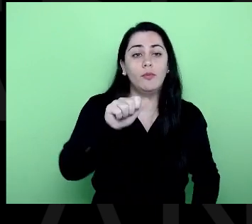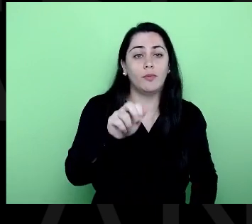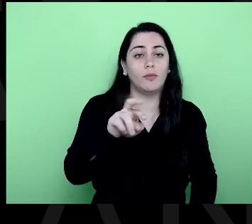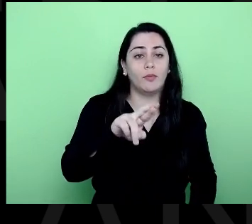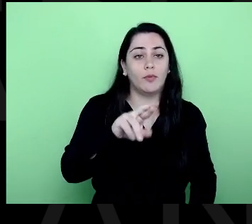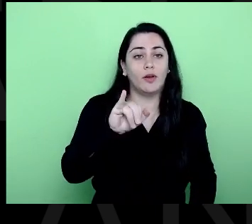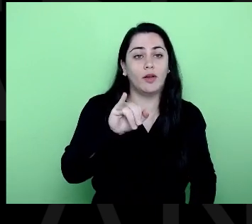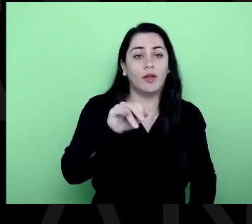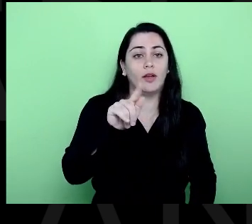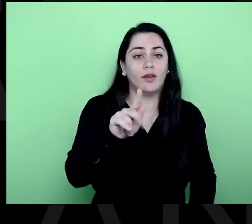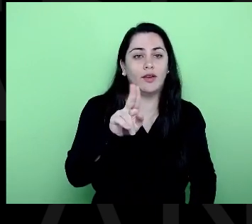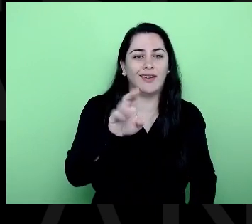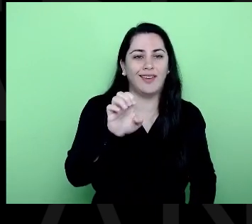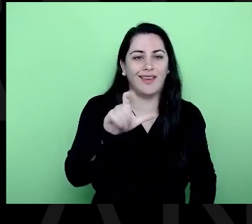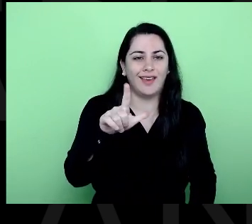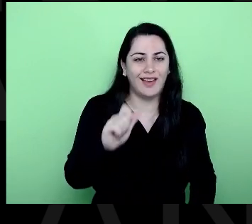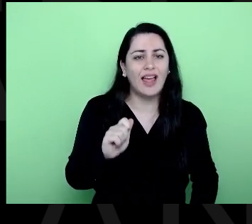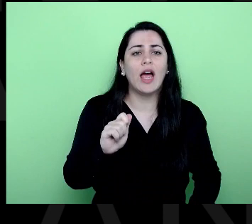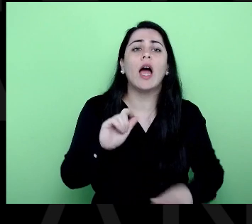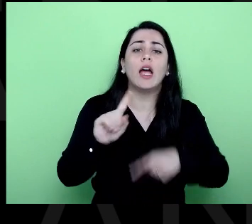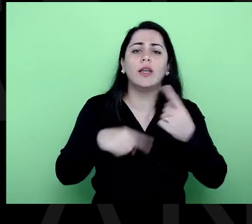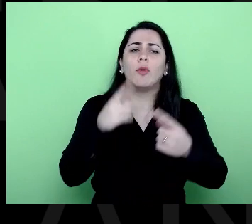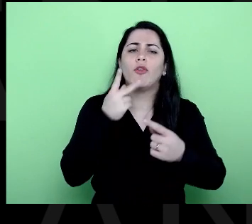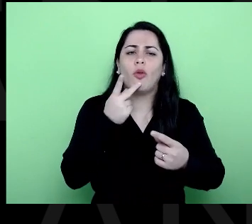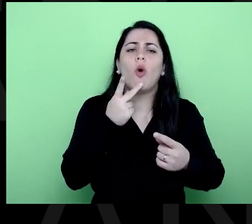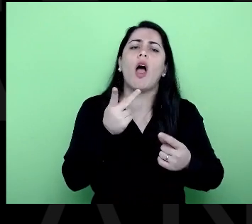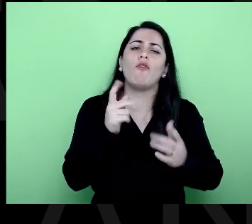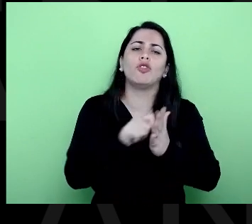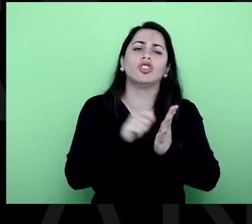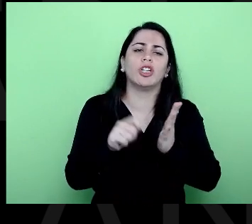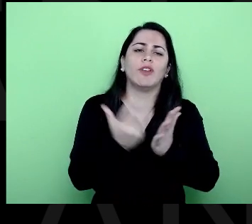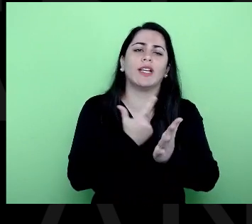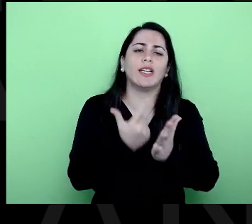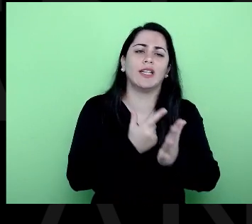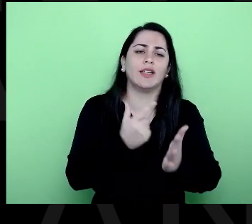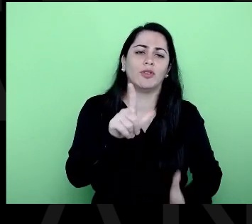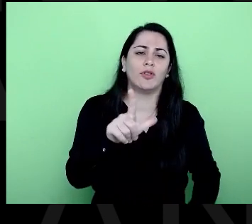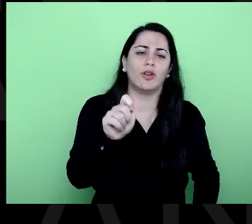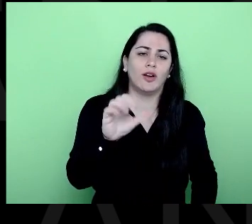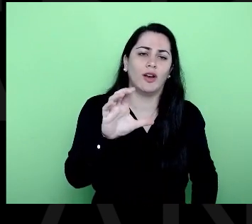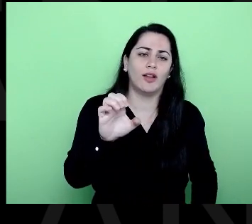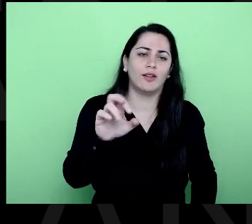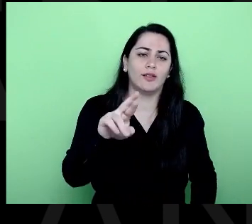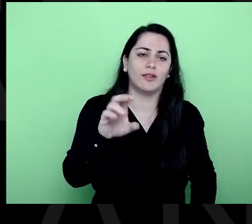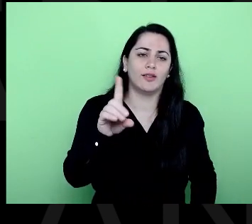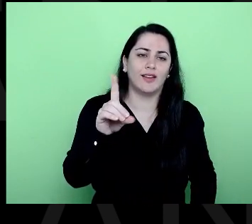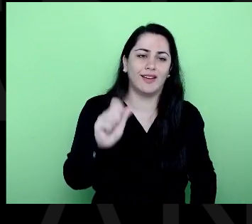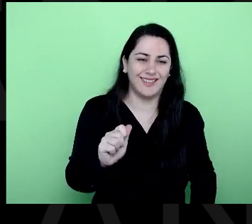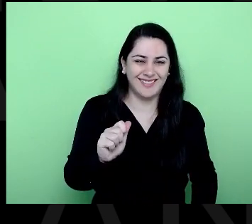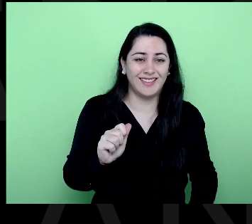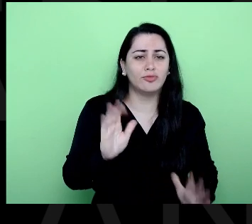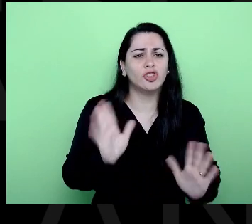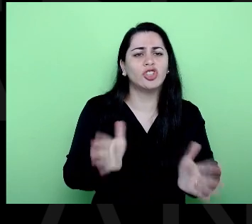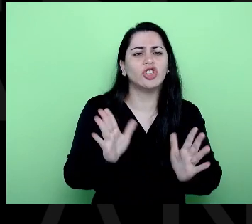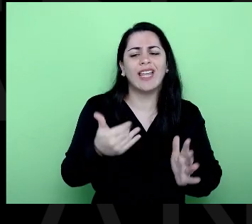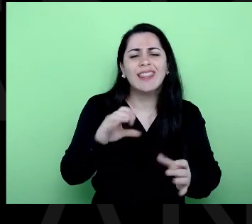Lacerda. E quando ele lançou Marighella, já faz 10 anos, esse livro não sai